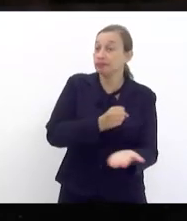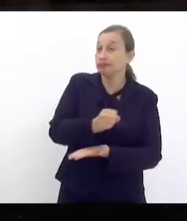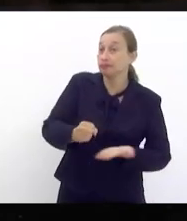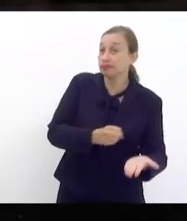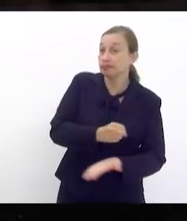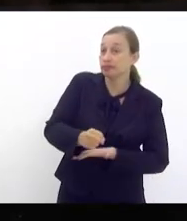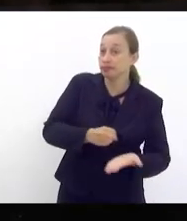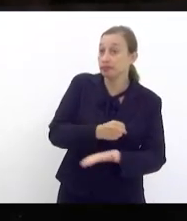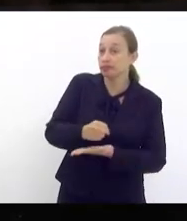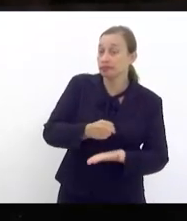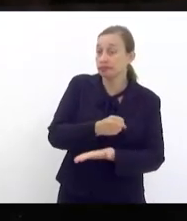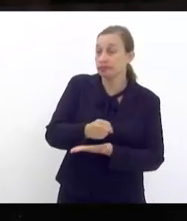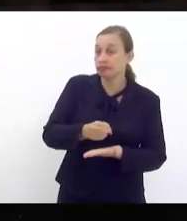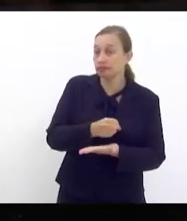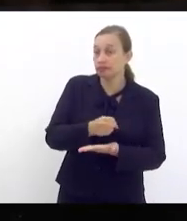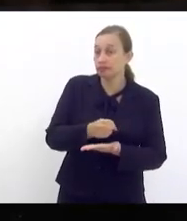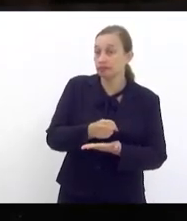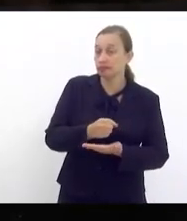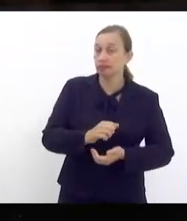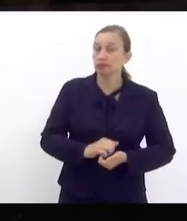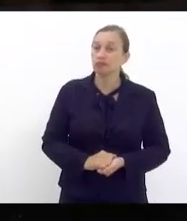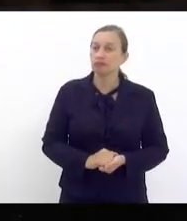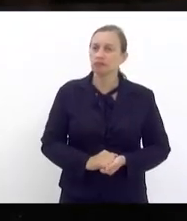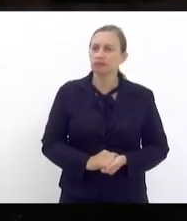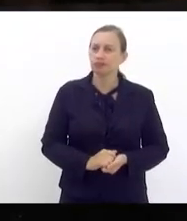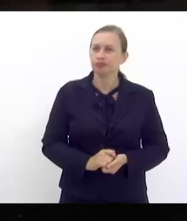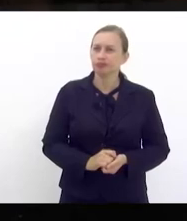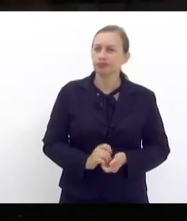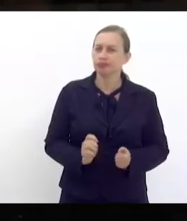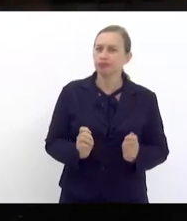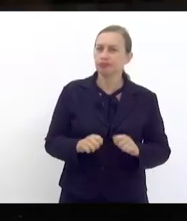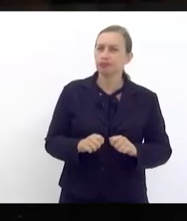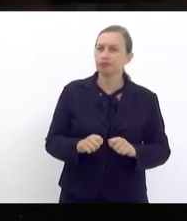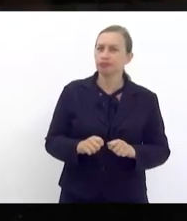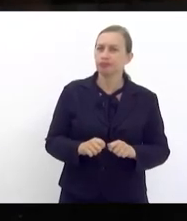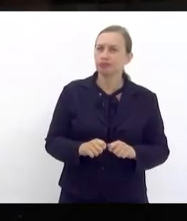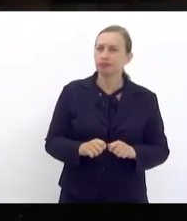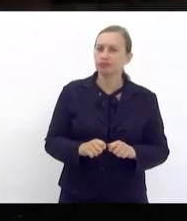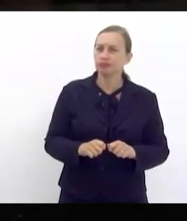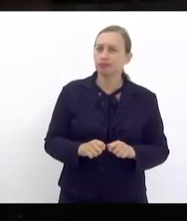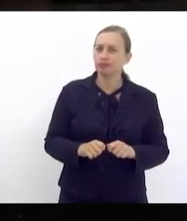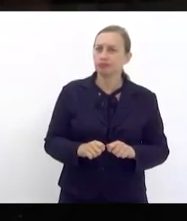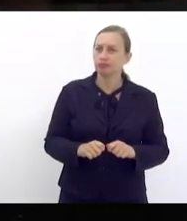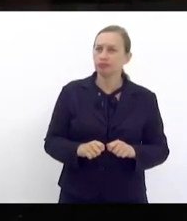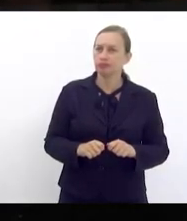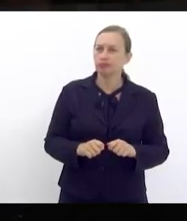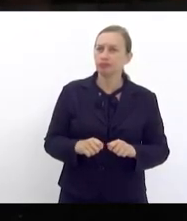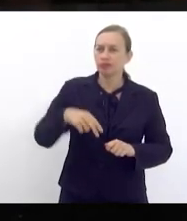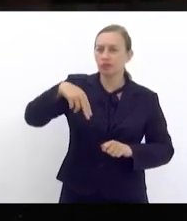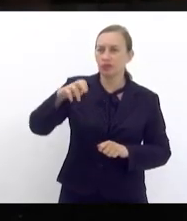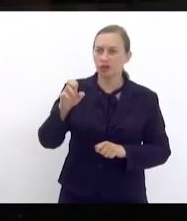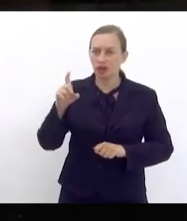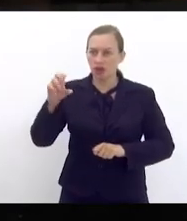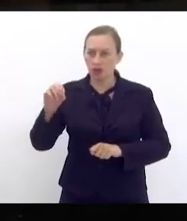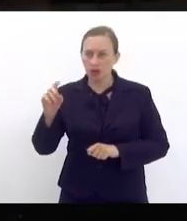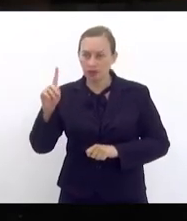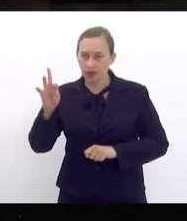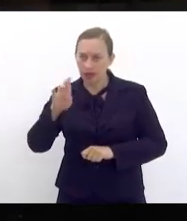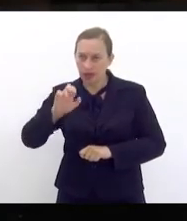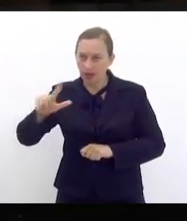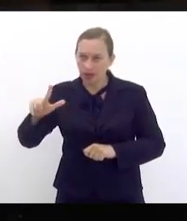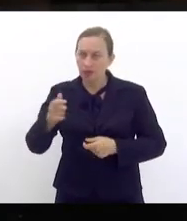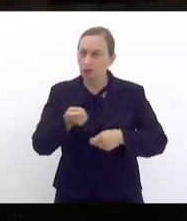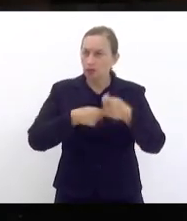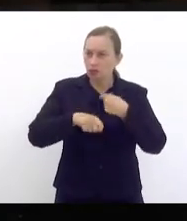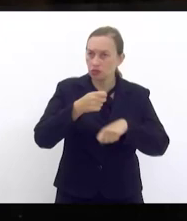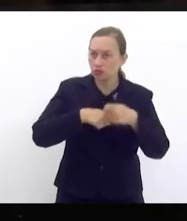baseia na lógica da contenção daquilo que, para os neoliberais, sobretudo os economistas e os políticos